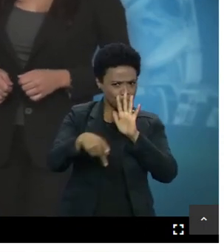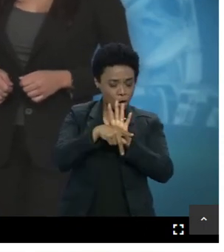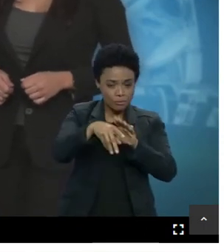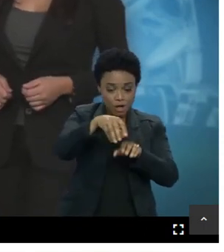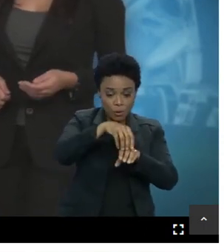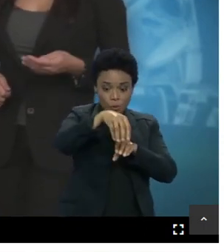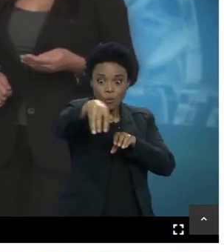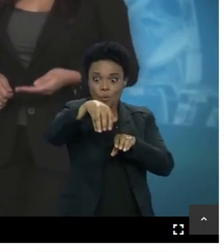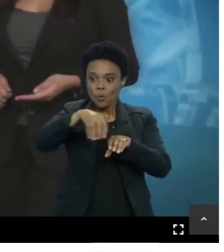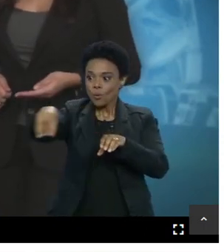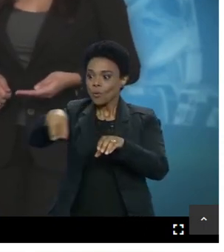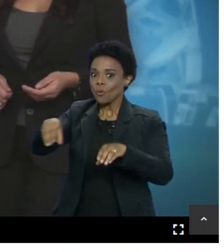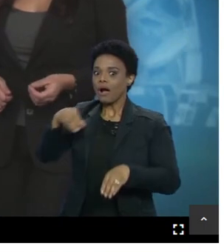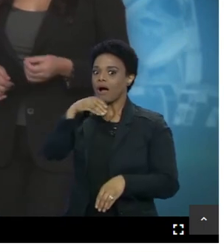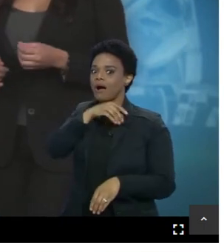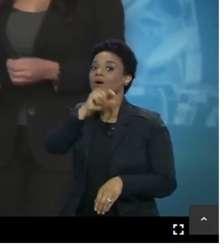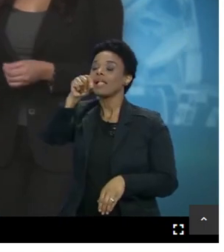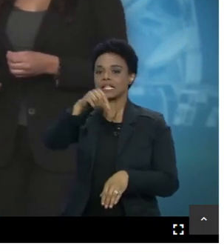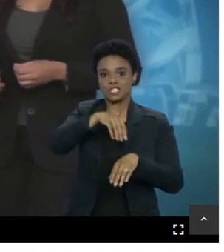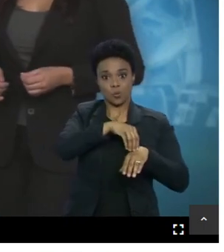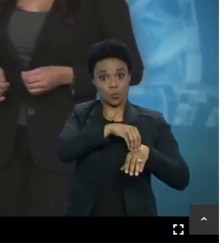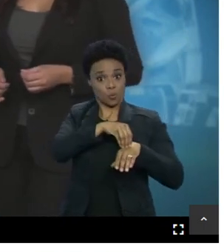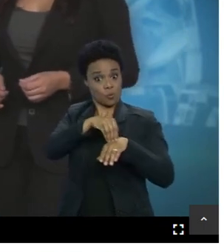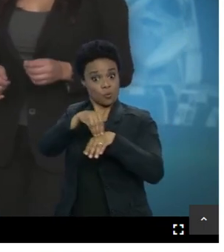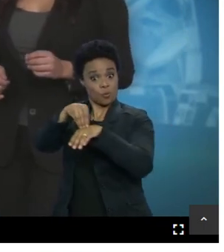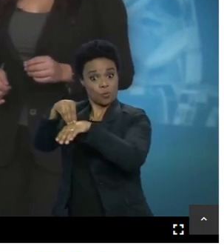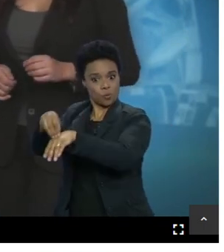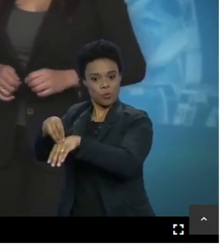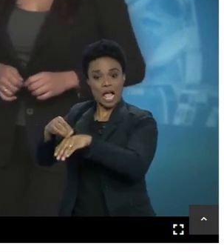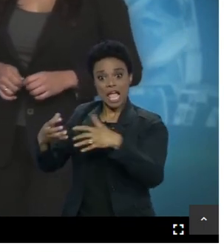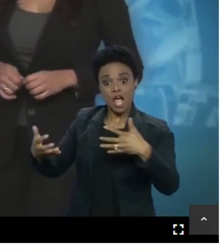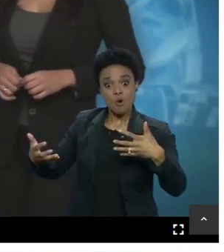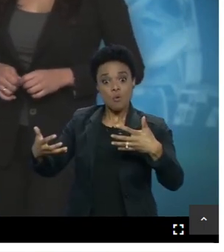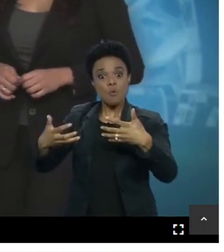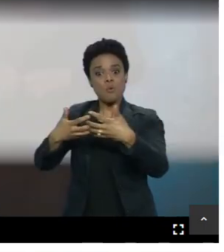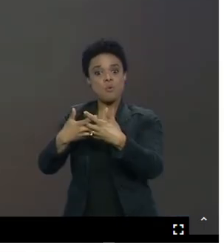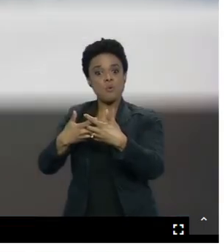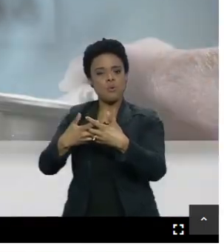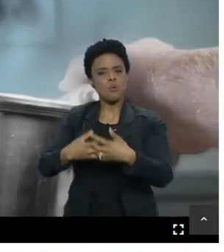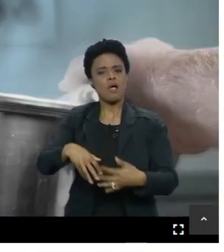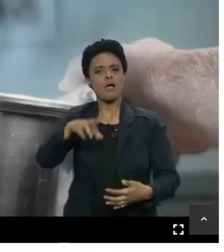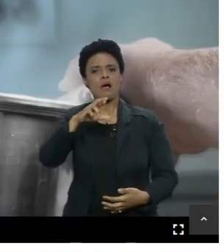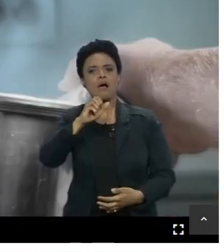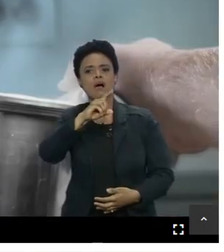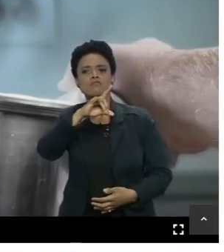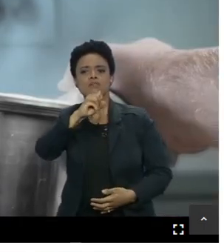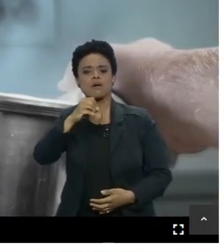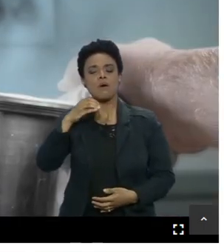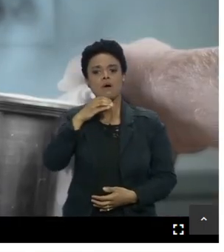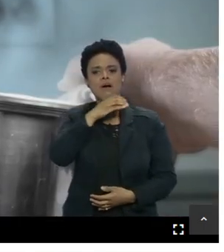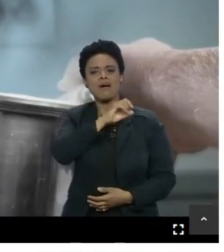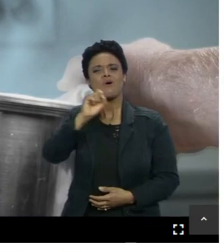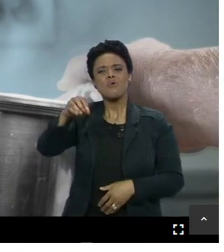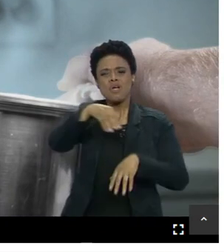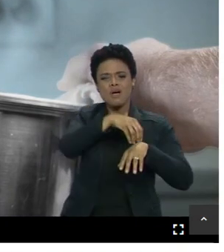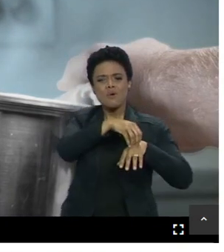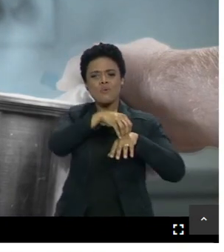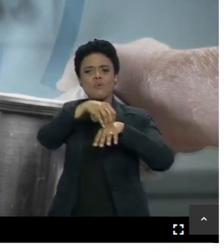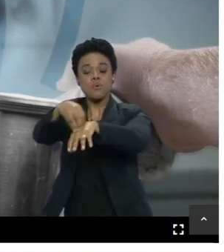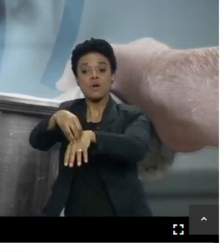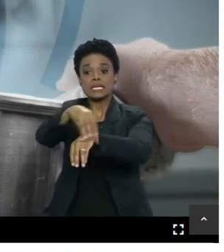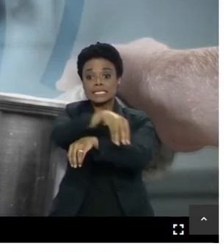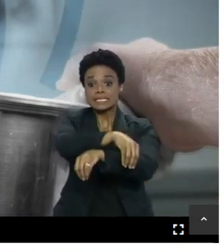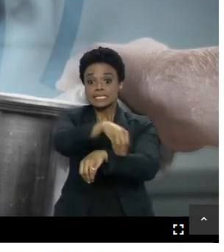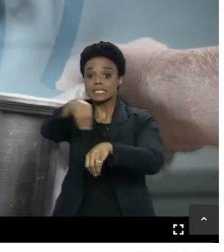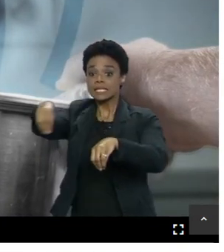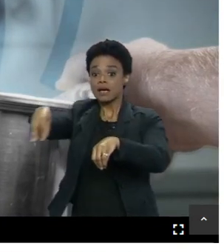de calor: a condução, a convecção e a radiação térmica. A condução é um processo de transferência de calor